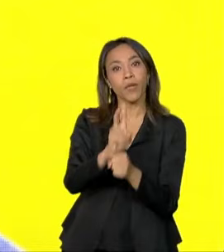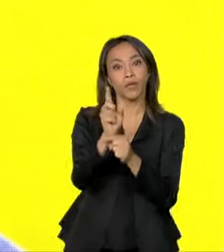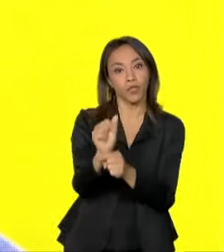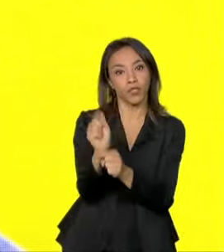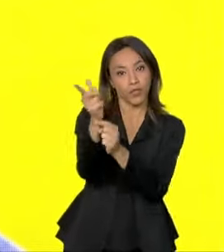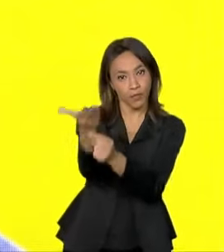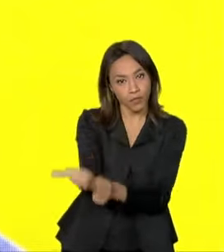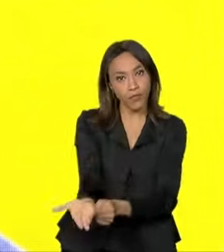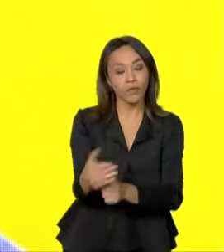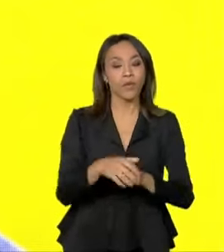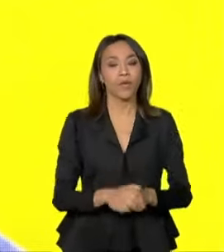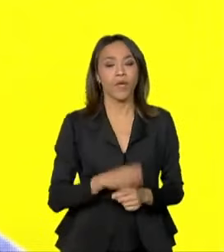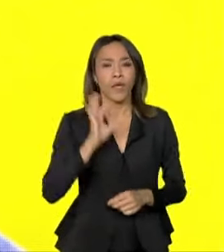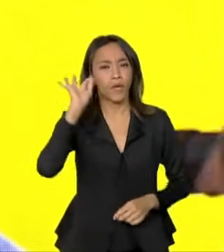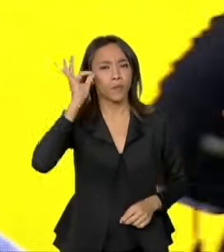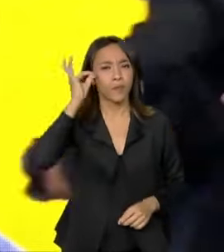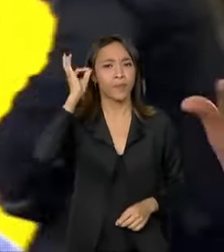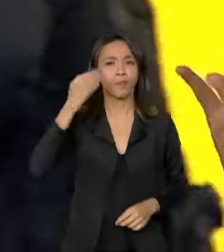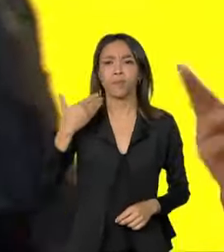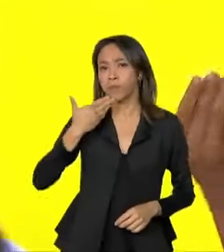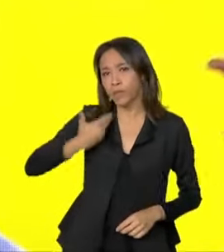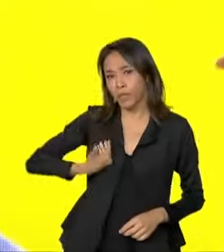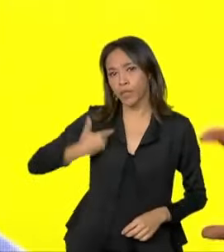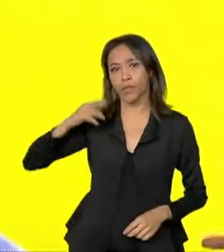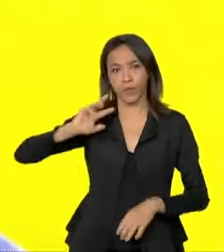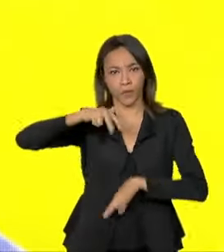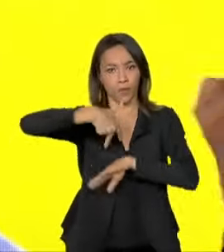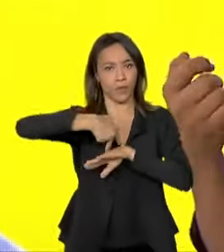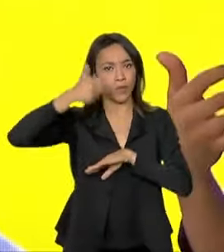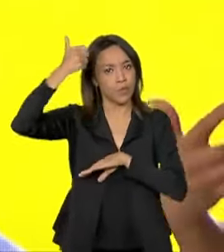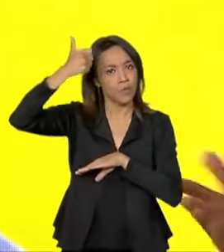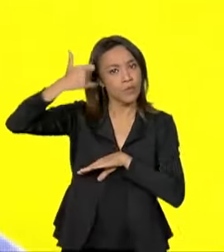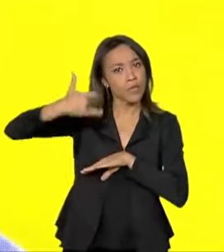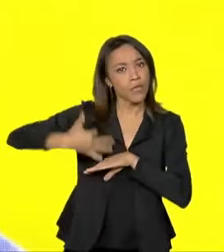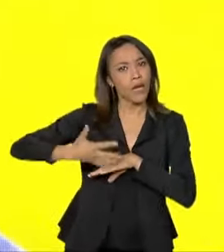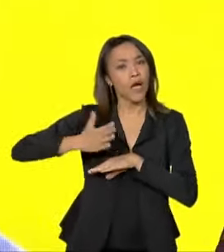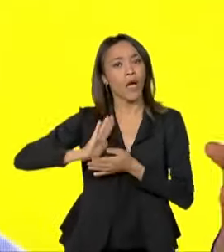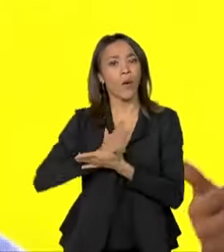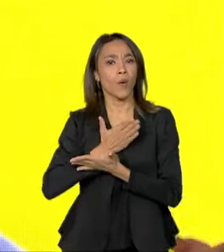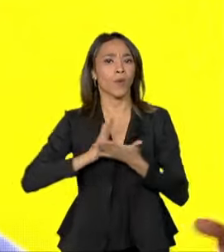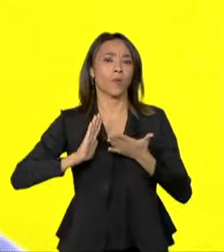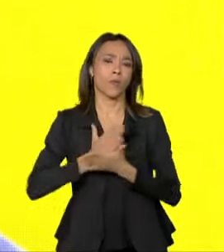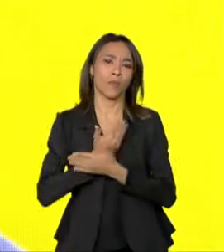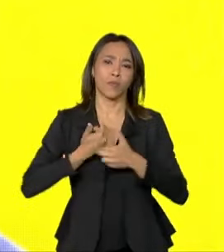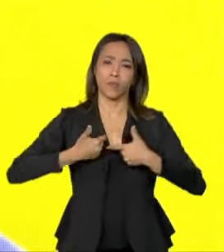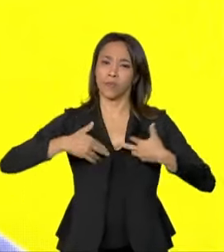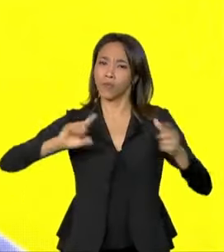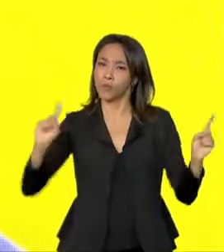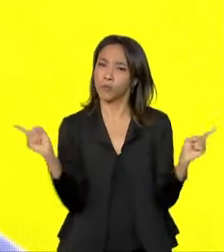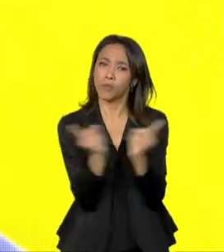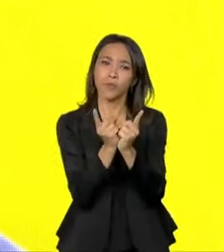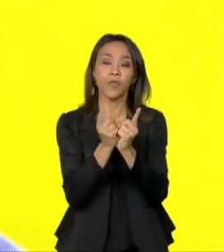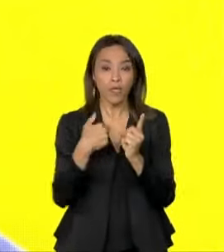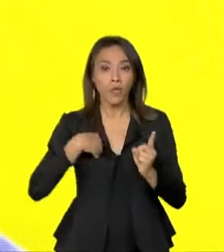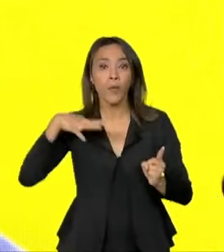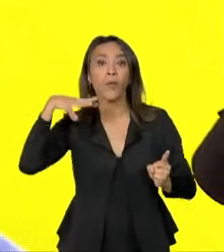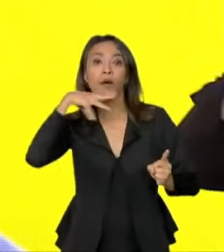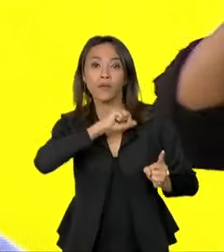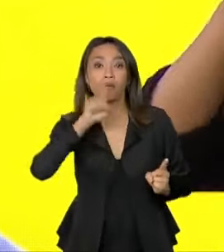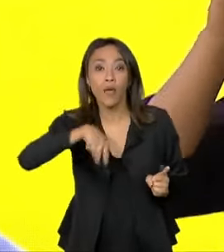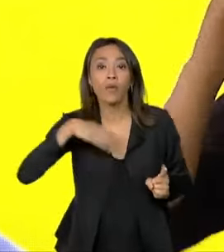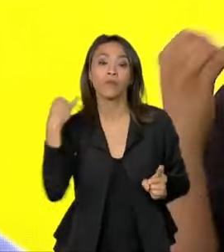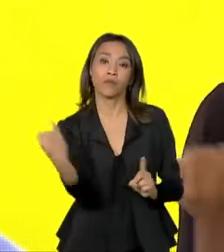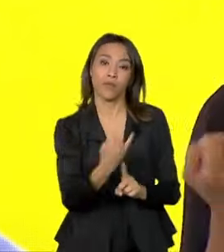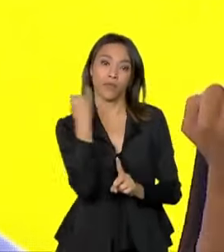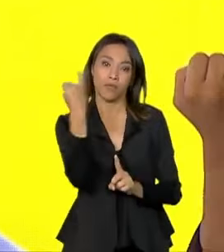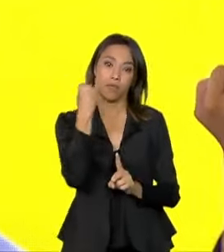aqui rapidamente, como o senhor me pediu, dizer algumas palavras que eu acho que são fundamentais,